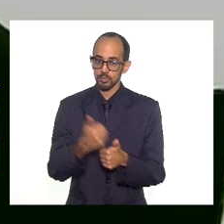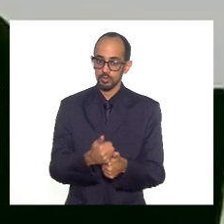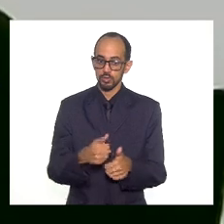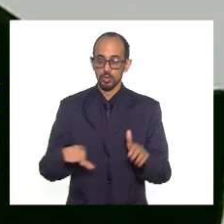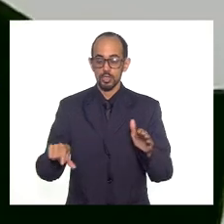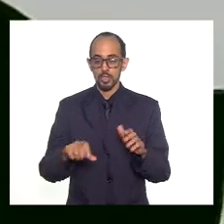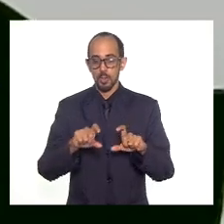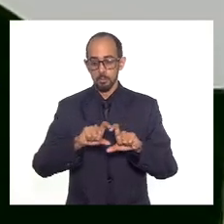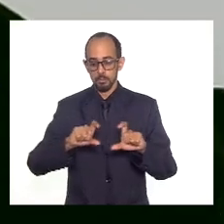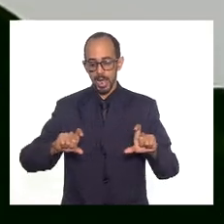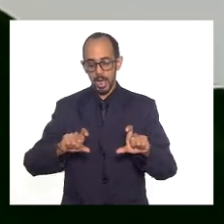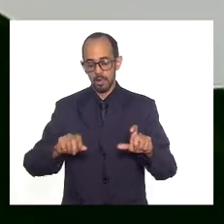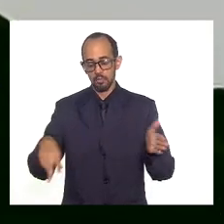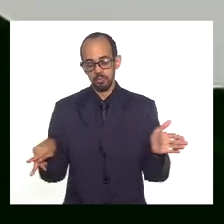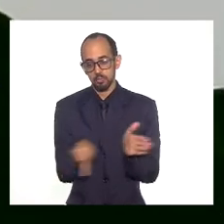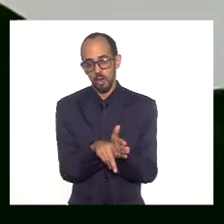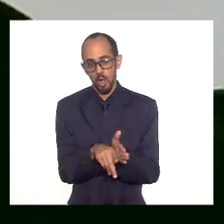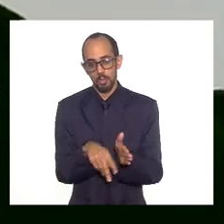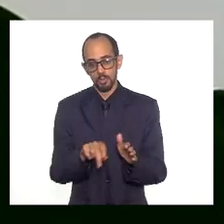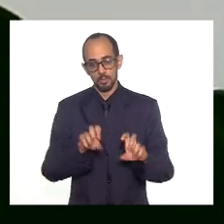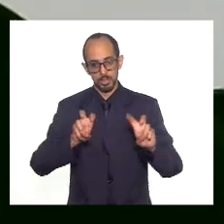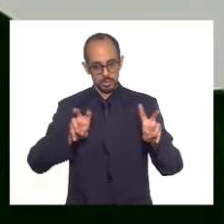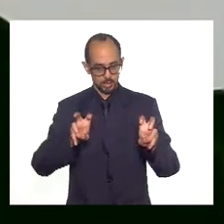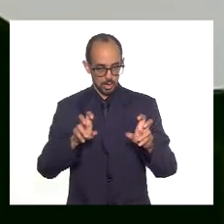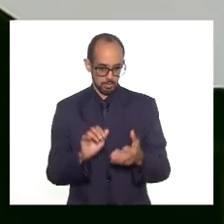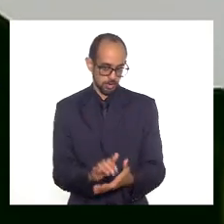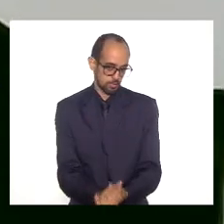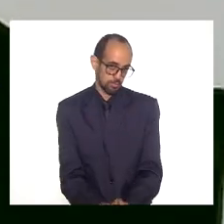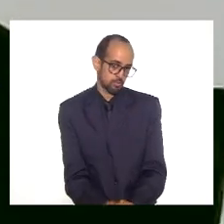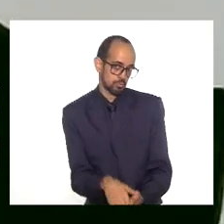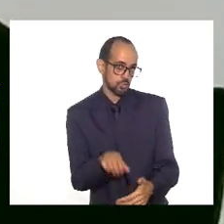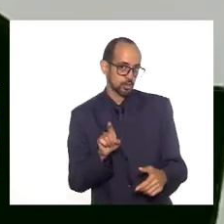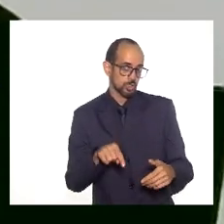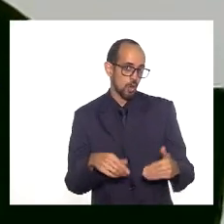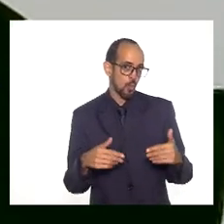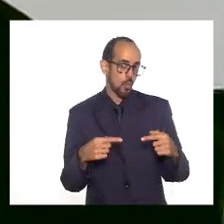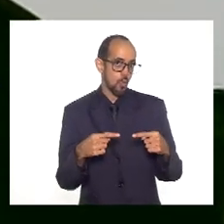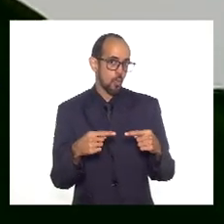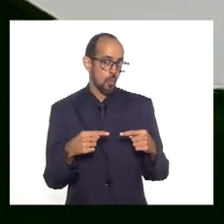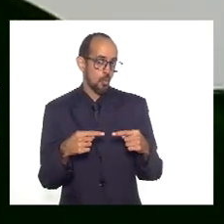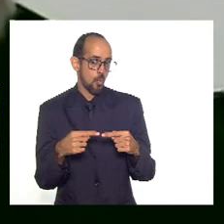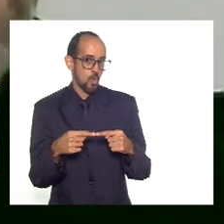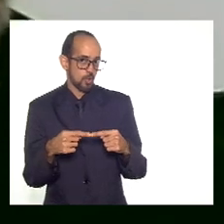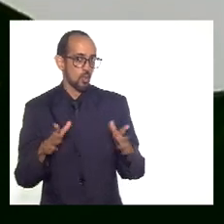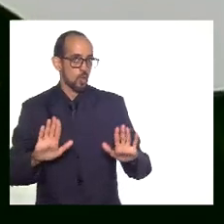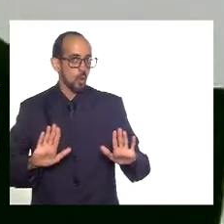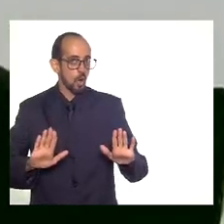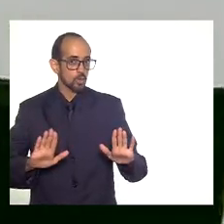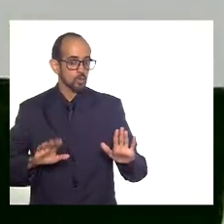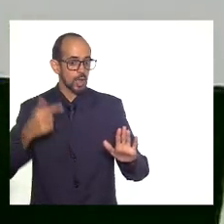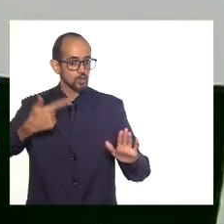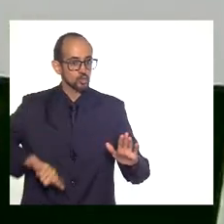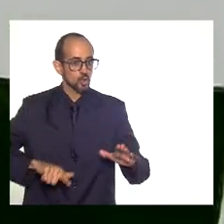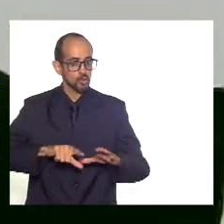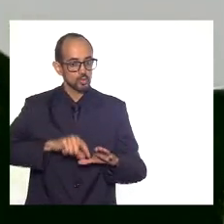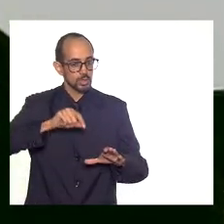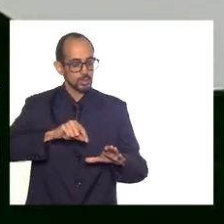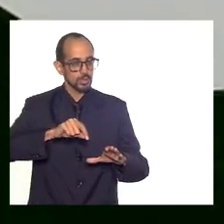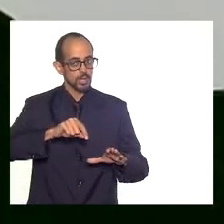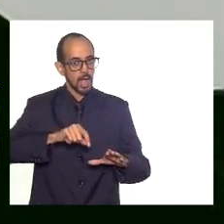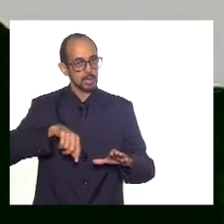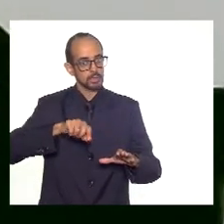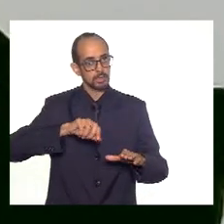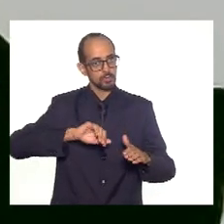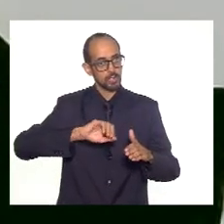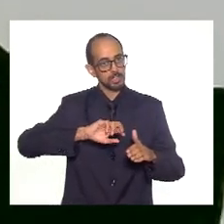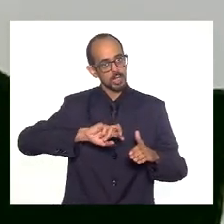específico tratando desse tema. Este é o acordo. E aí, Os outros destaques seriam retirados, se Vossa